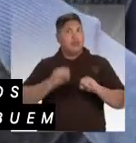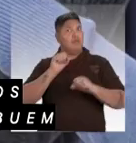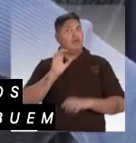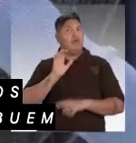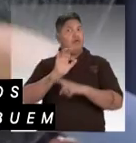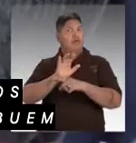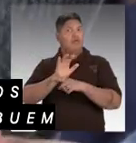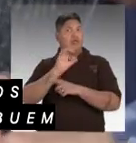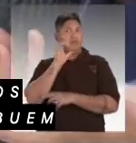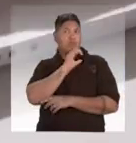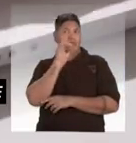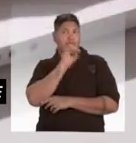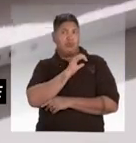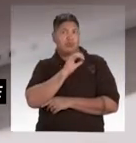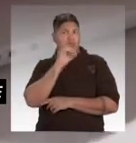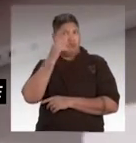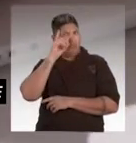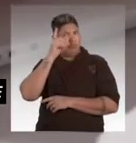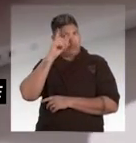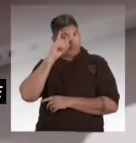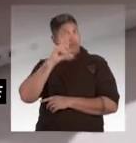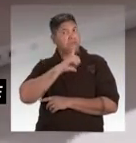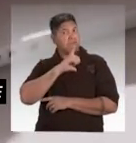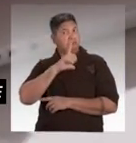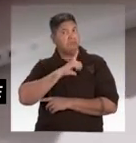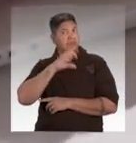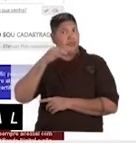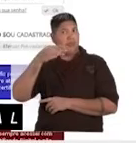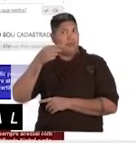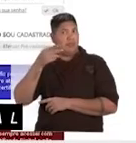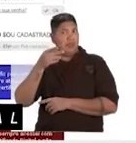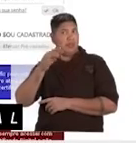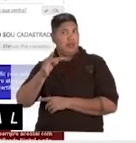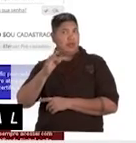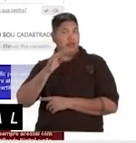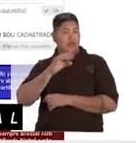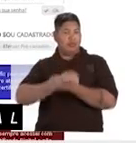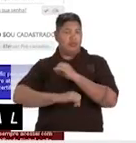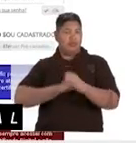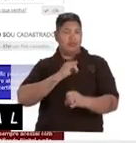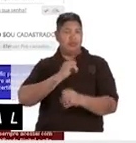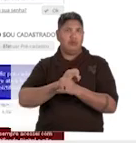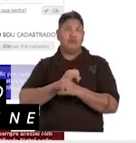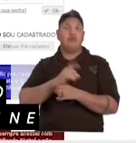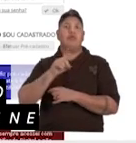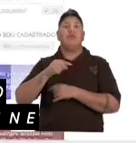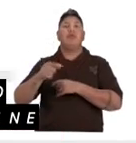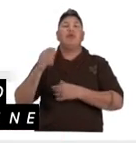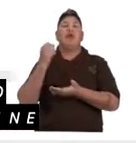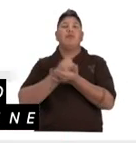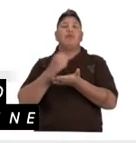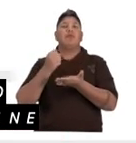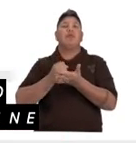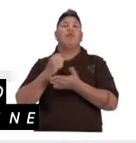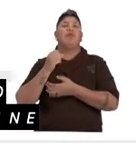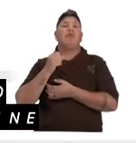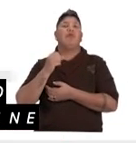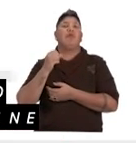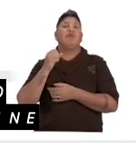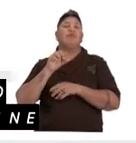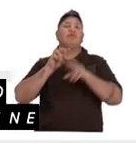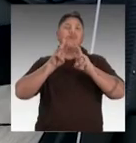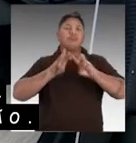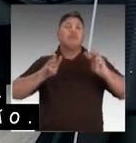os sistemas que contribuem para a celeridade no dia a dia estão o MPT Digital, que funciona como um